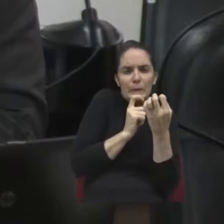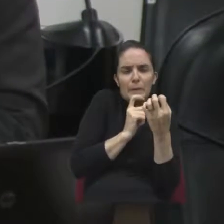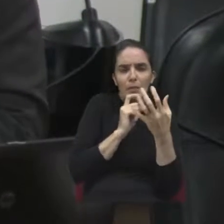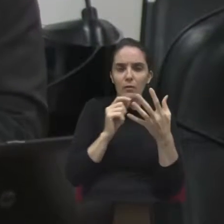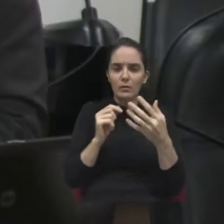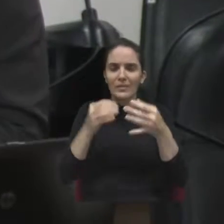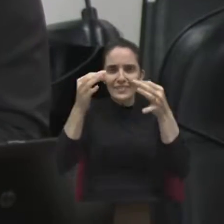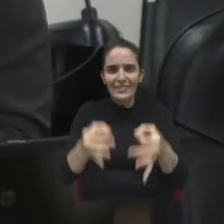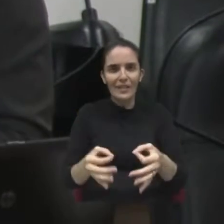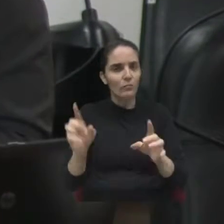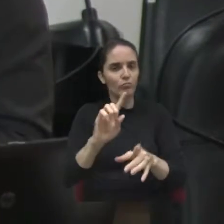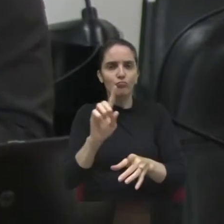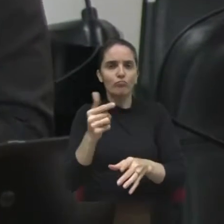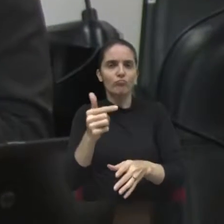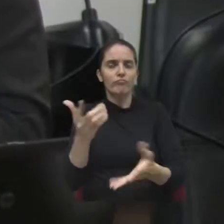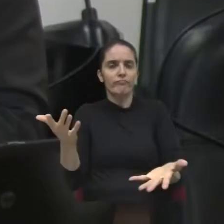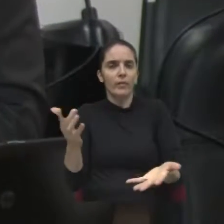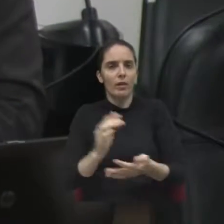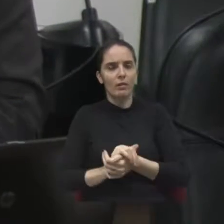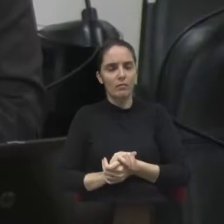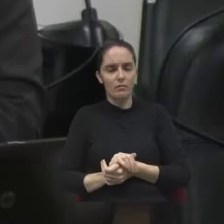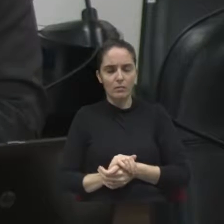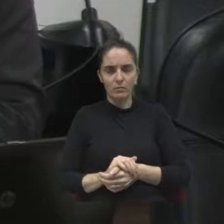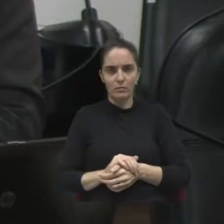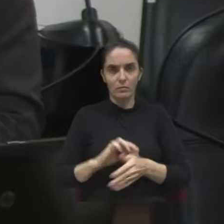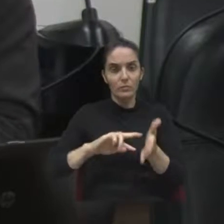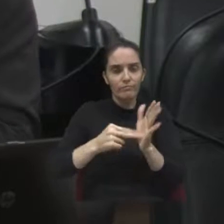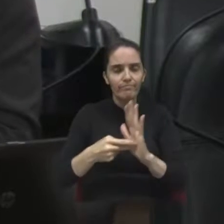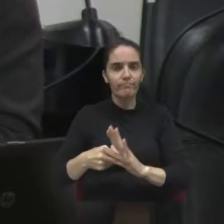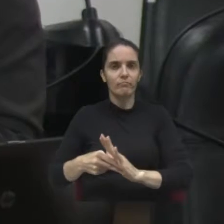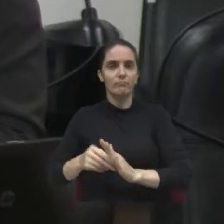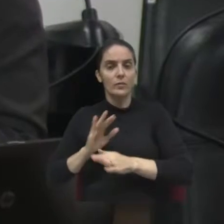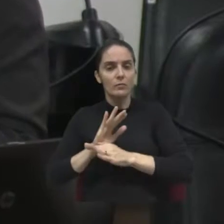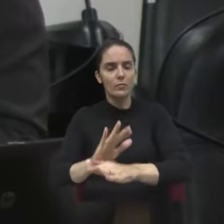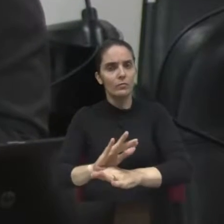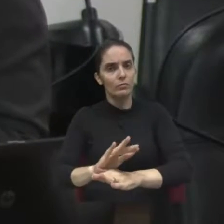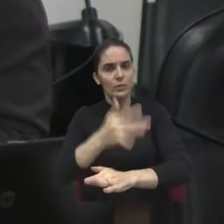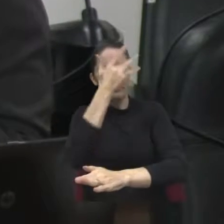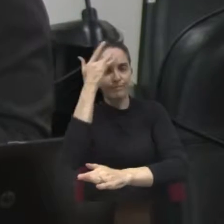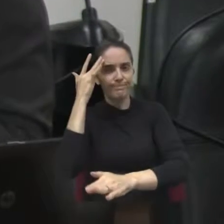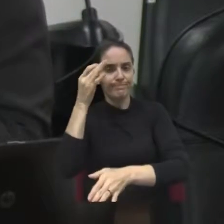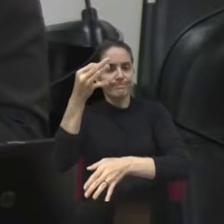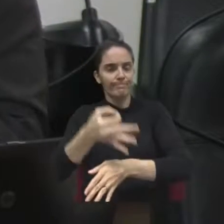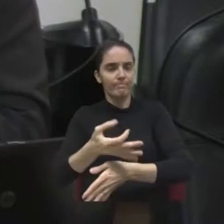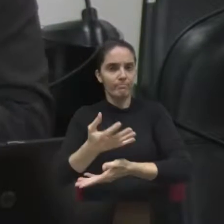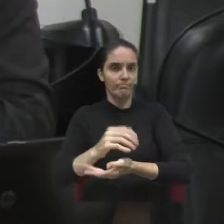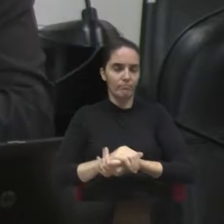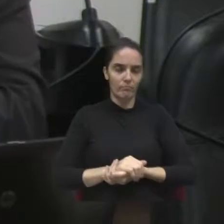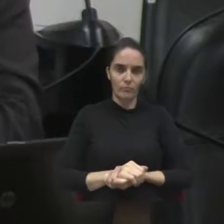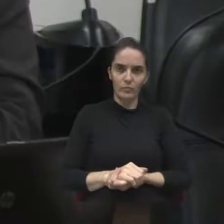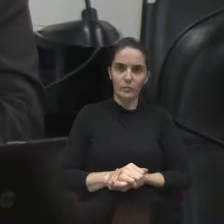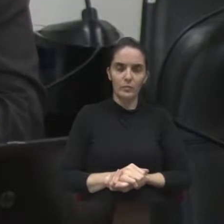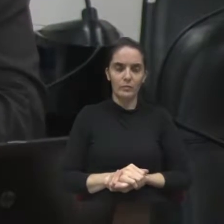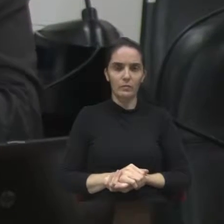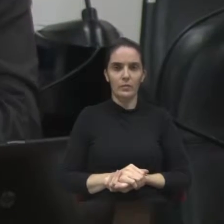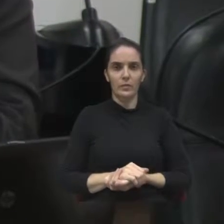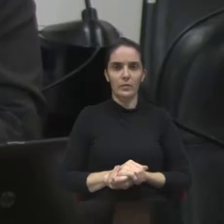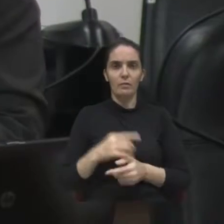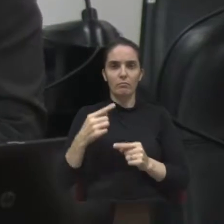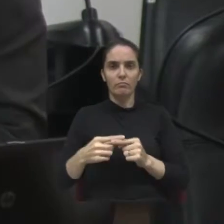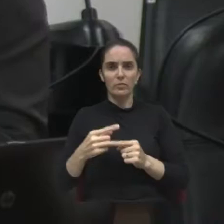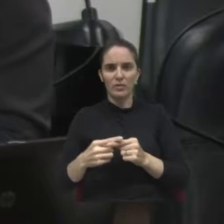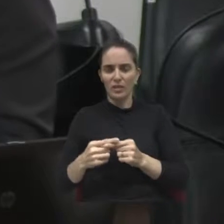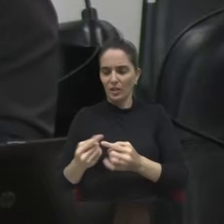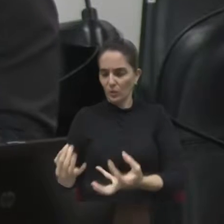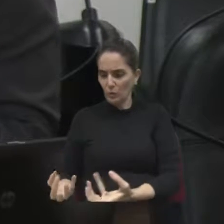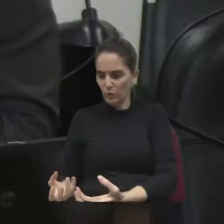nossa, é do produtor, que queima que queima o produto para fazer o plástico,